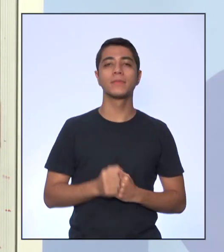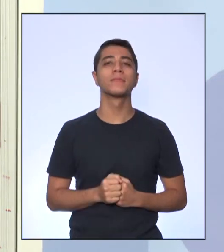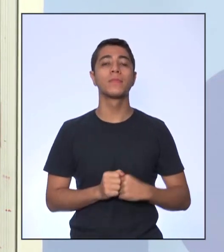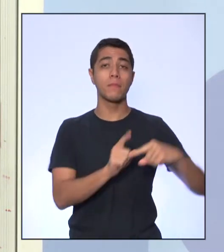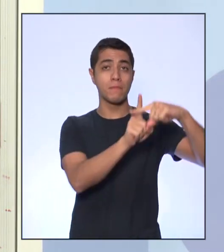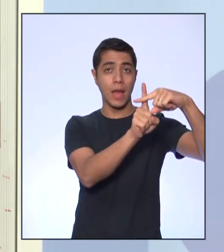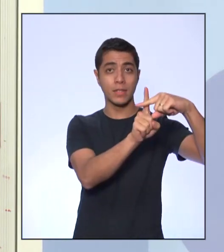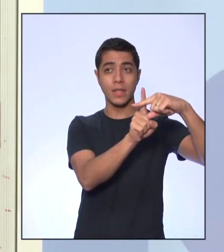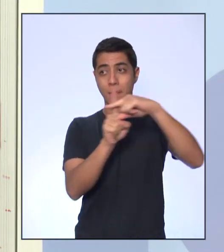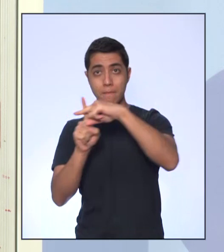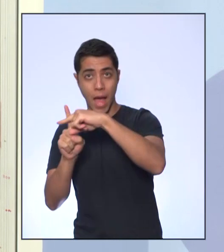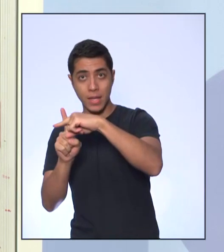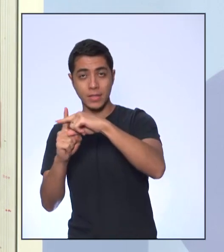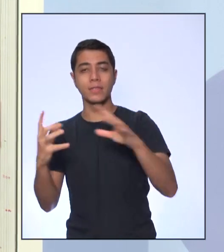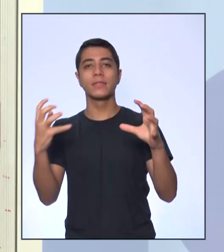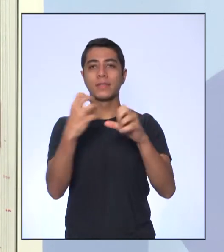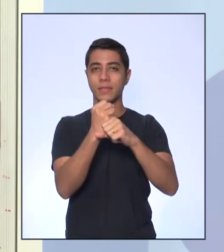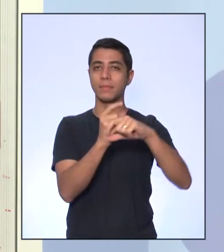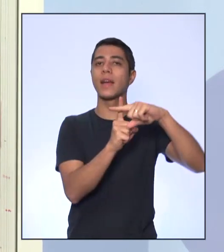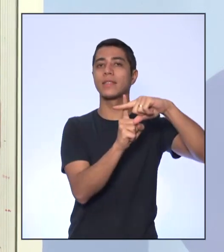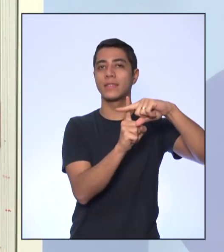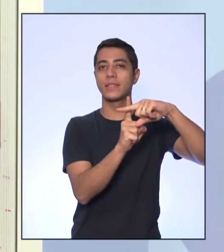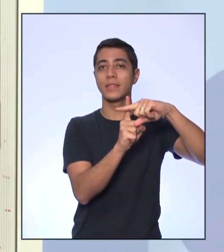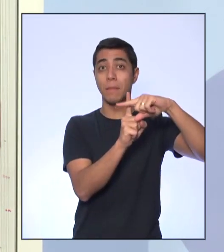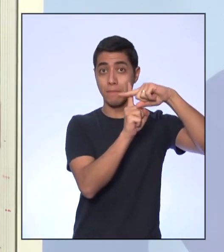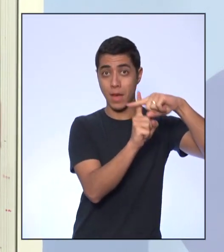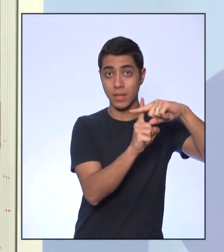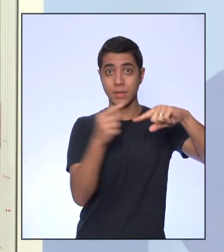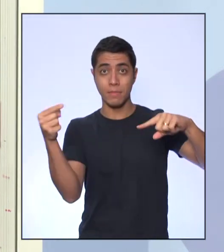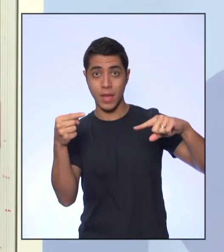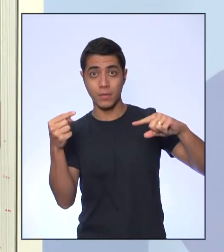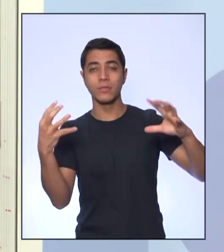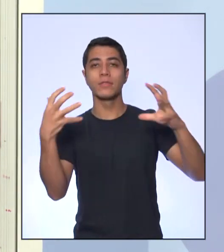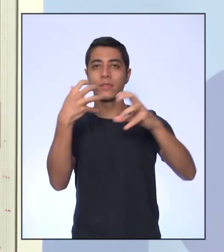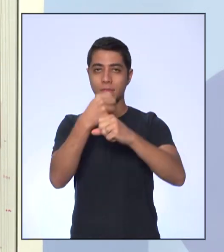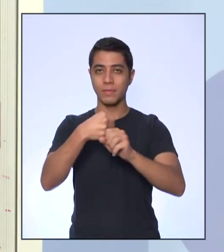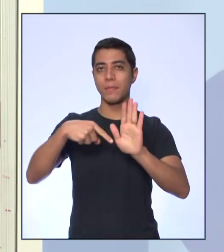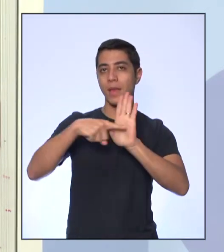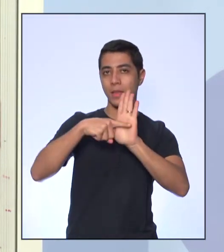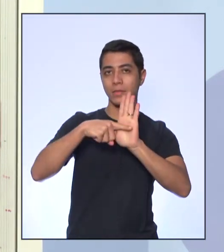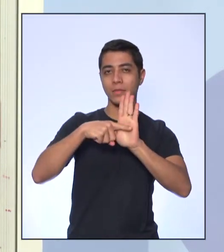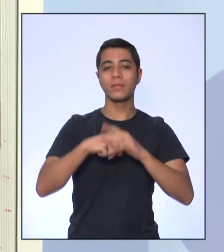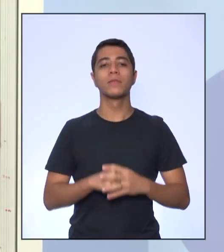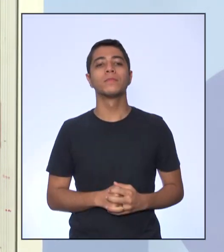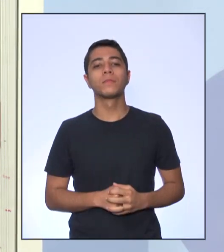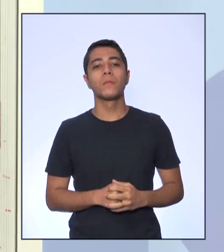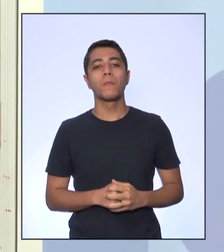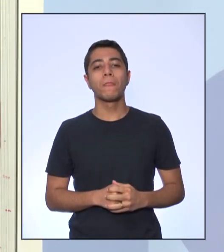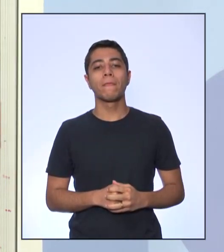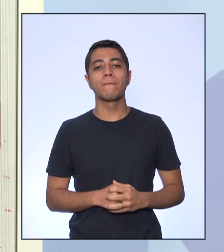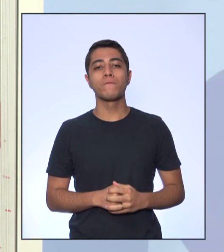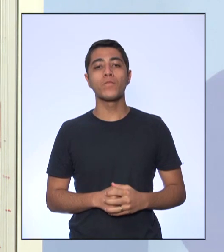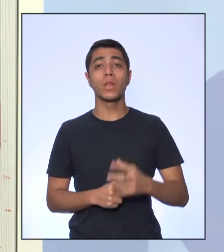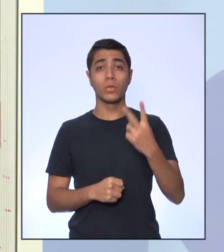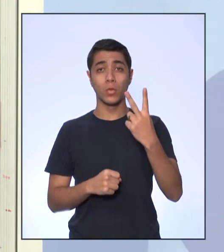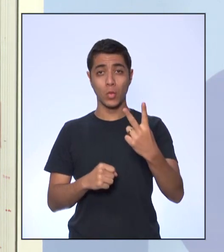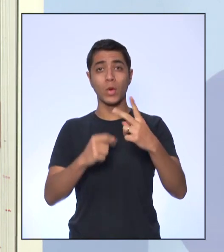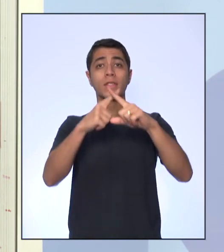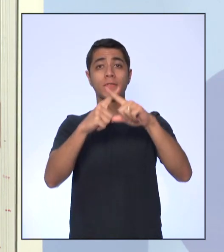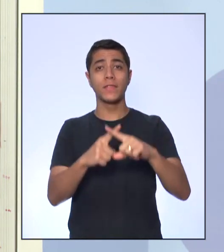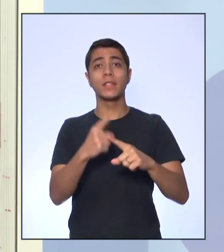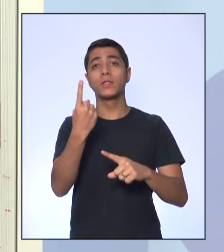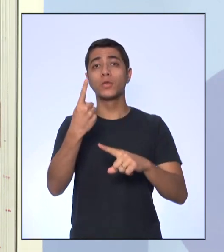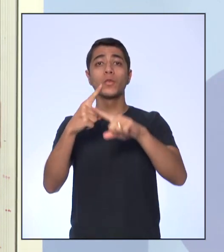dá mais com menos, dá menos. 2 vezes 1 dá 2, vezes 6 dá 12. E aqui eu já tinha